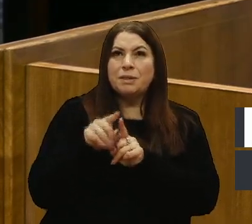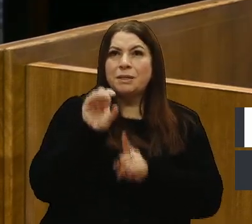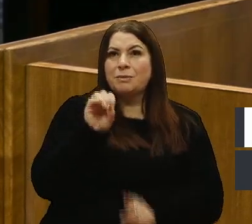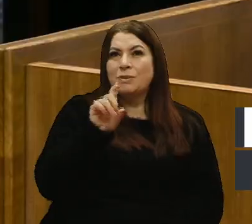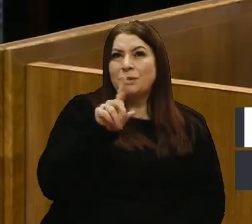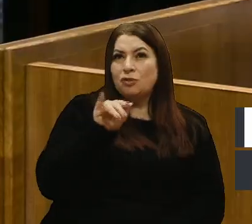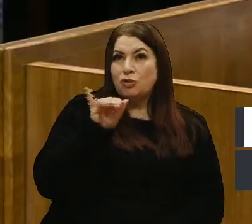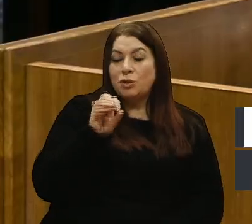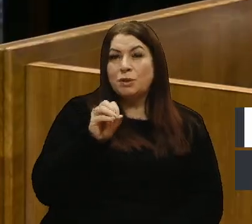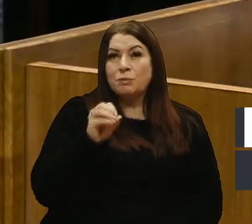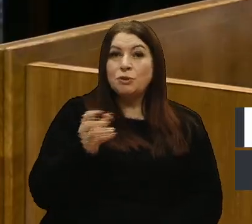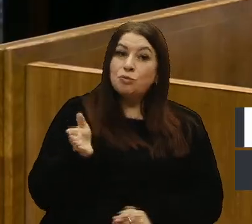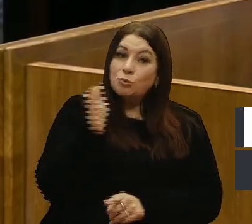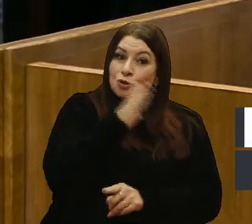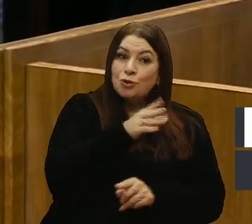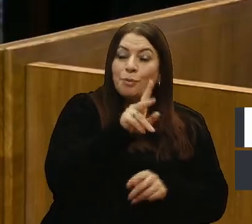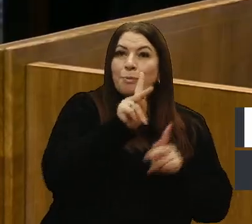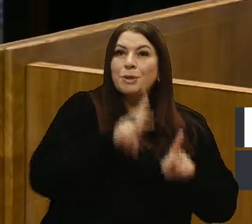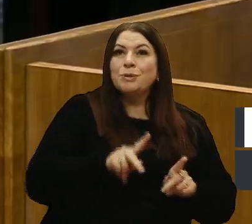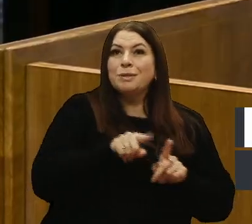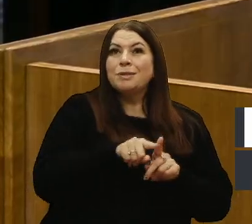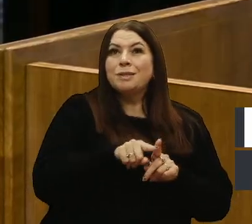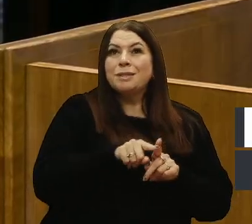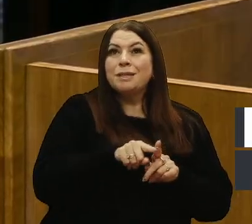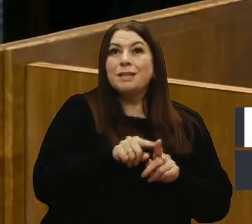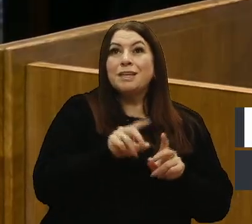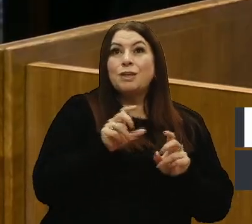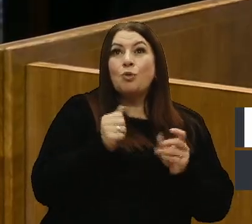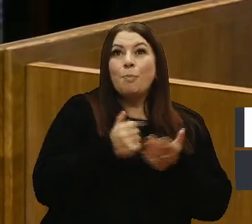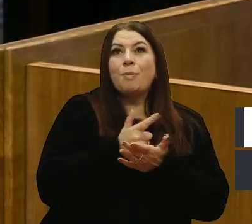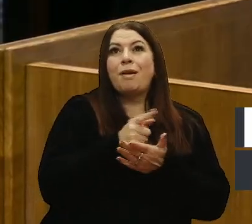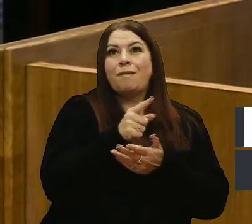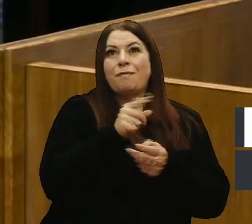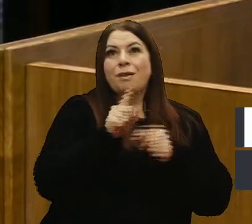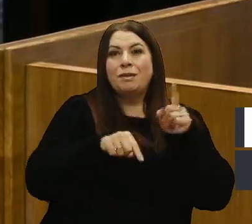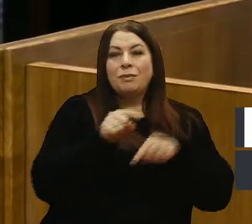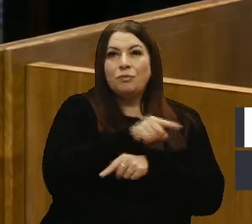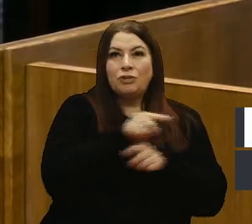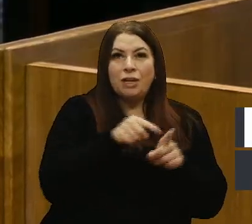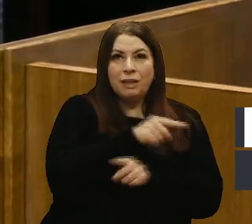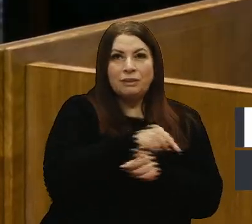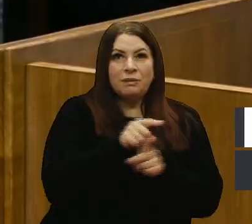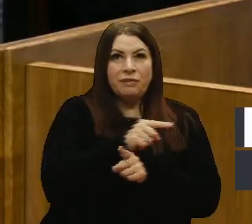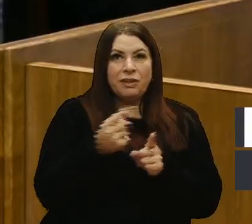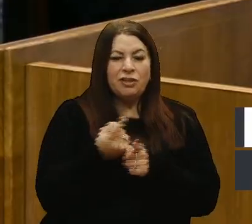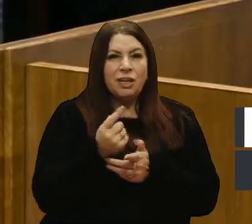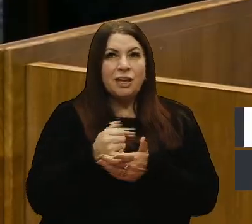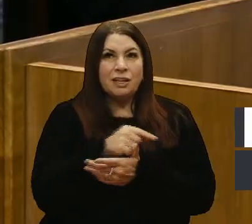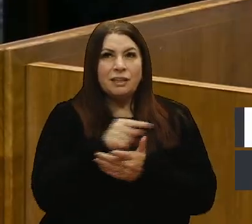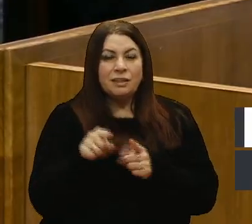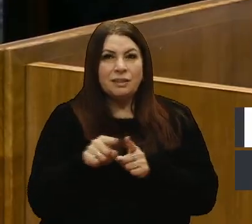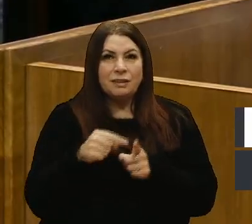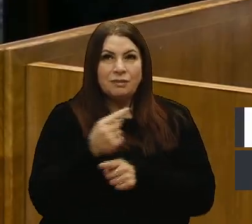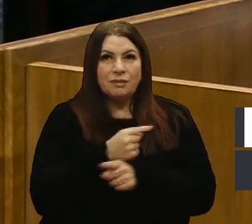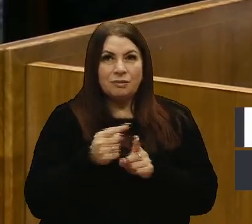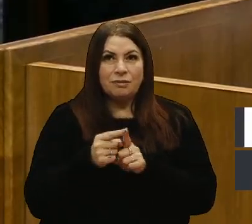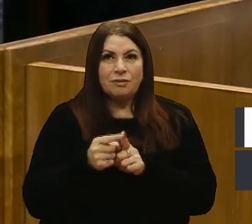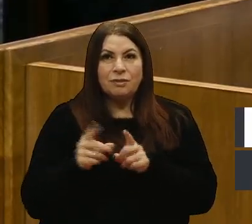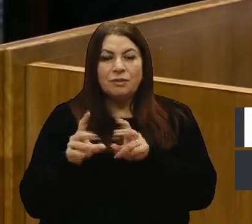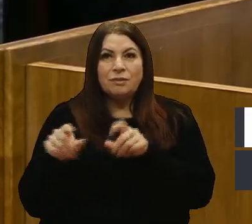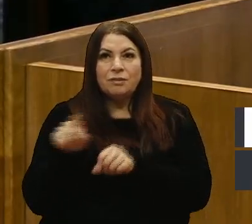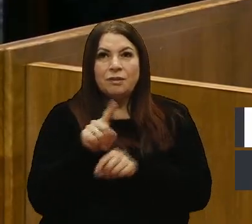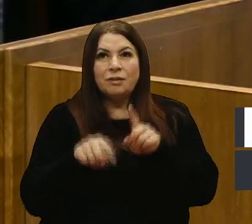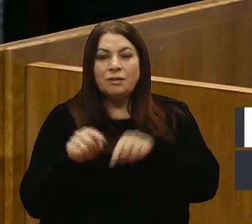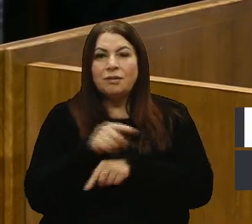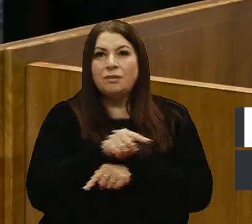mais, mas tinham pessoas que consumiam aquele material, tinham pessoas em grupos, né, que consumiam aquele